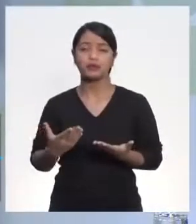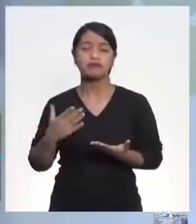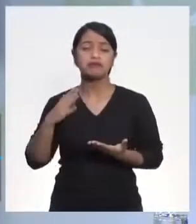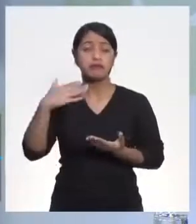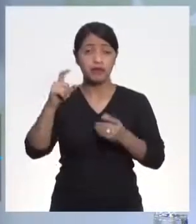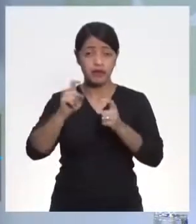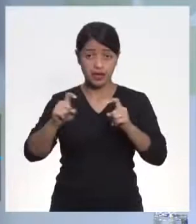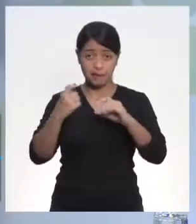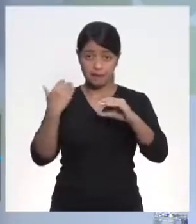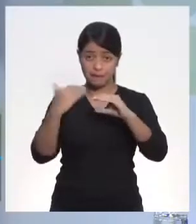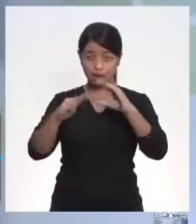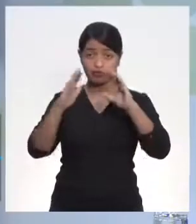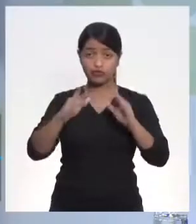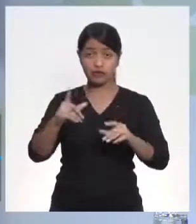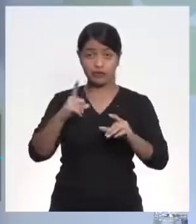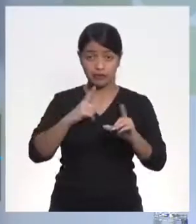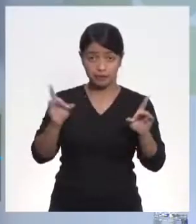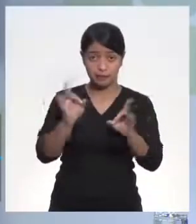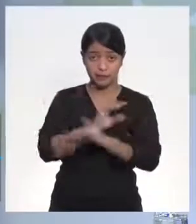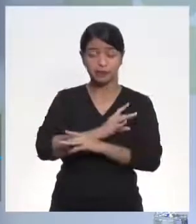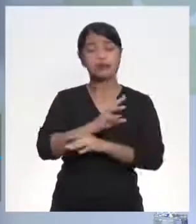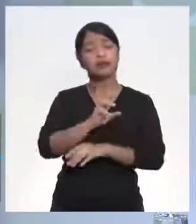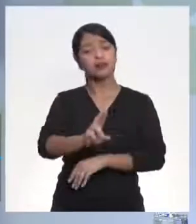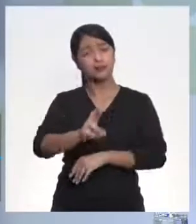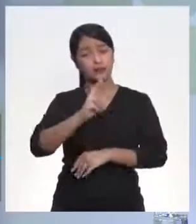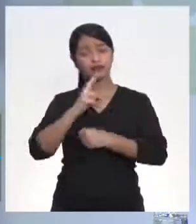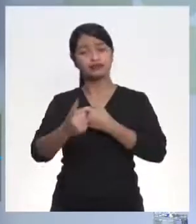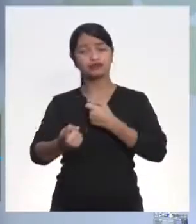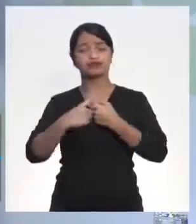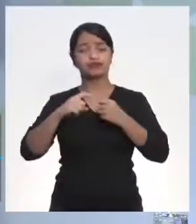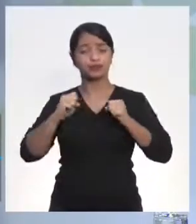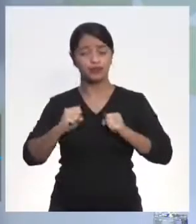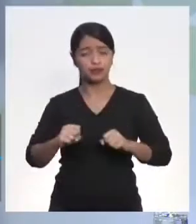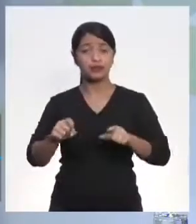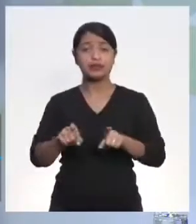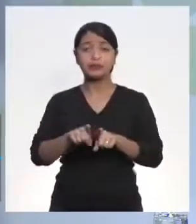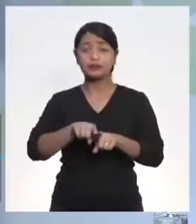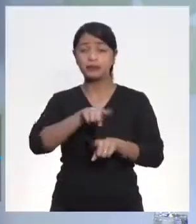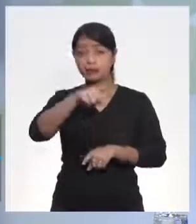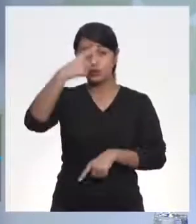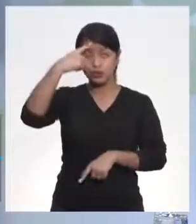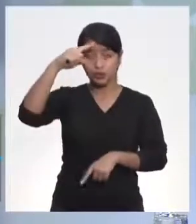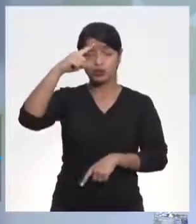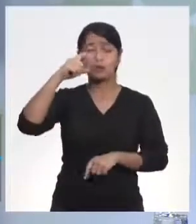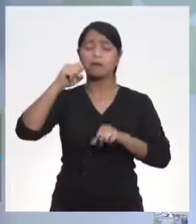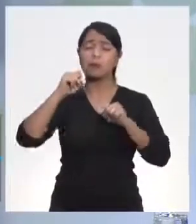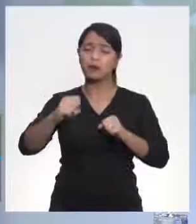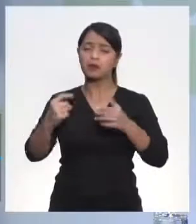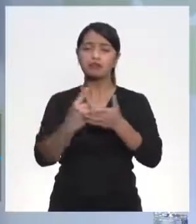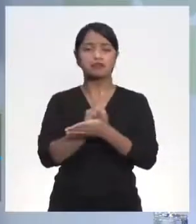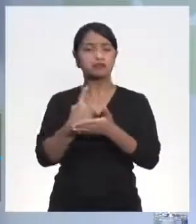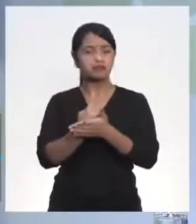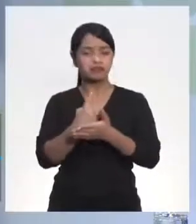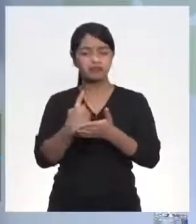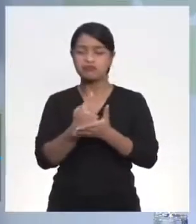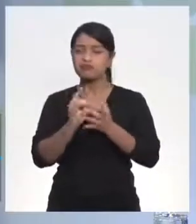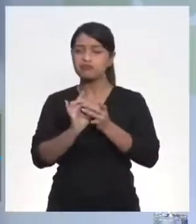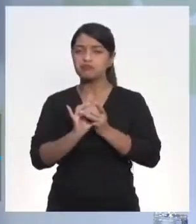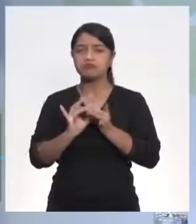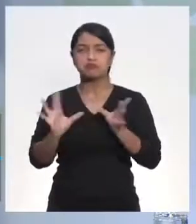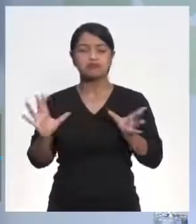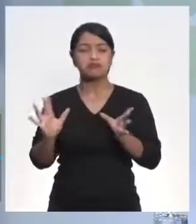né? Respondam lá o e-mail e, claro, nós estamos aqui também para tirar dúvidas de vocês, para continuar essa questão aí um pouquinho